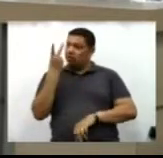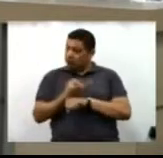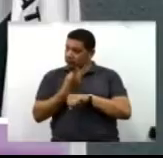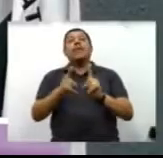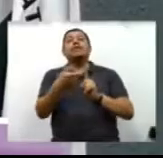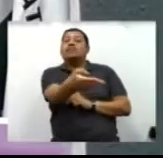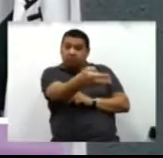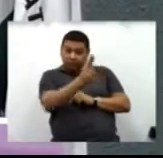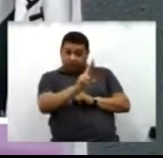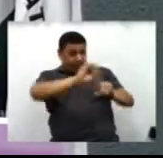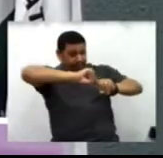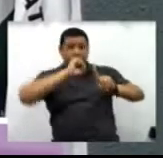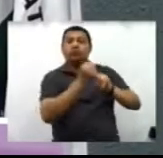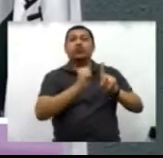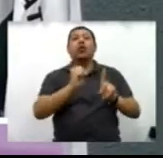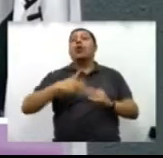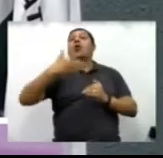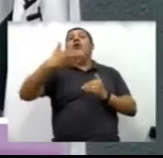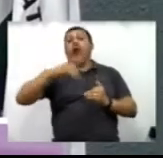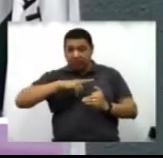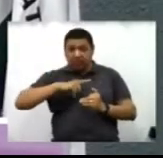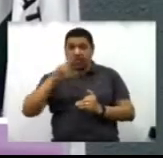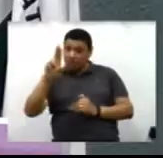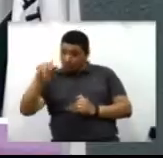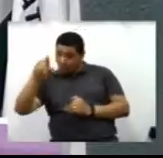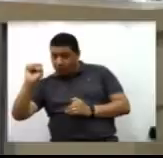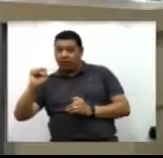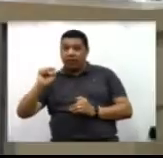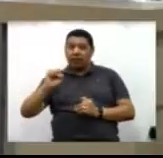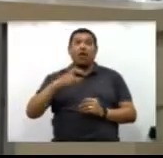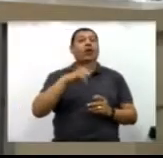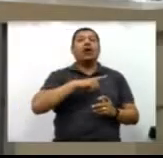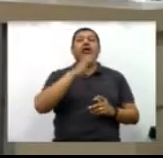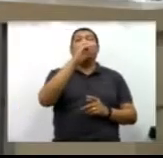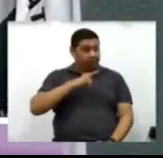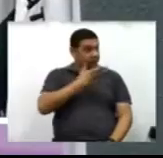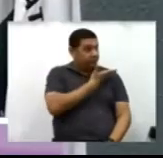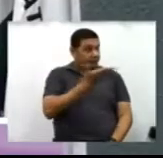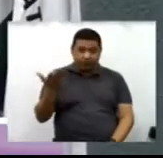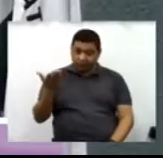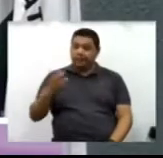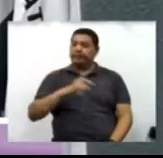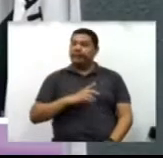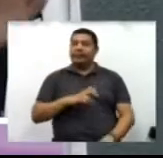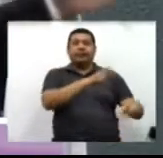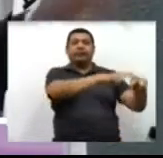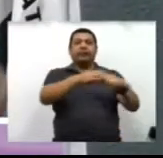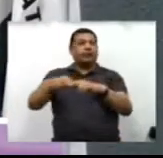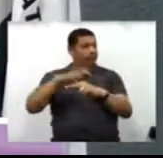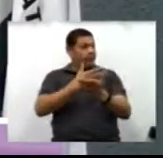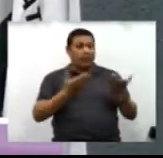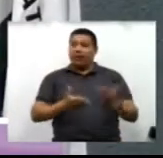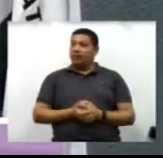fazendo isso bem. Eu respeito o voto de quando vai ser inaugurado a UPA e quando, enfim, vai vir o Corujão da Saúde. Que, como bem